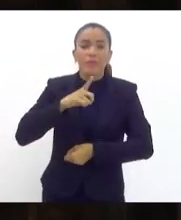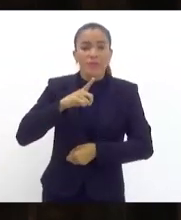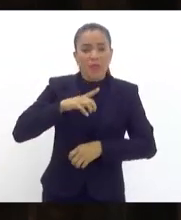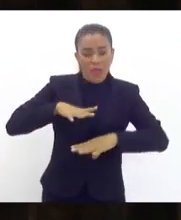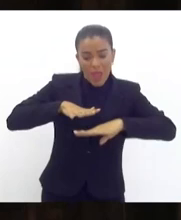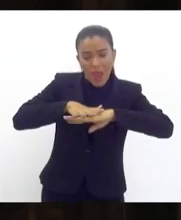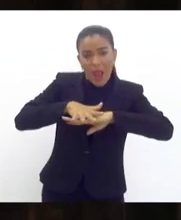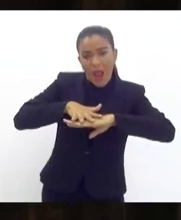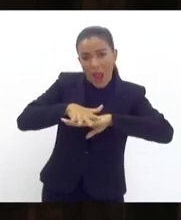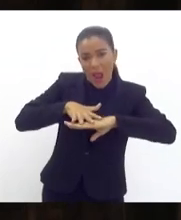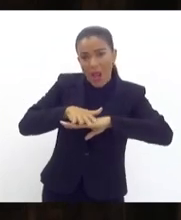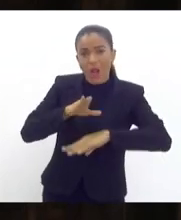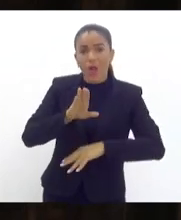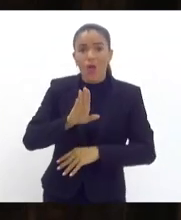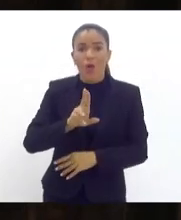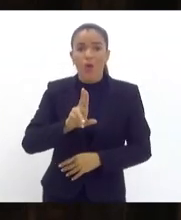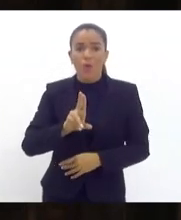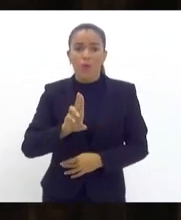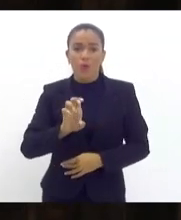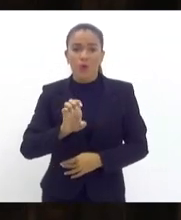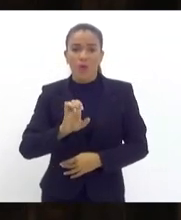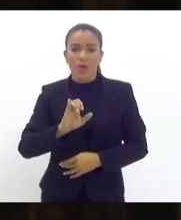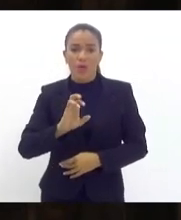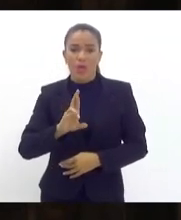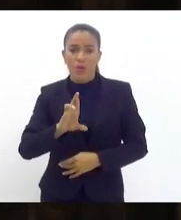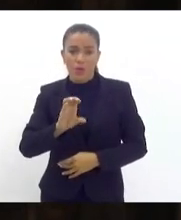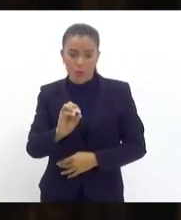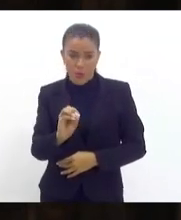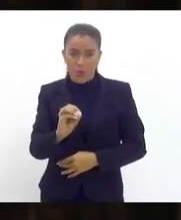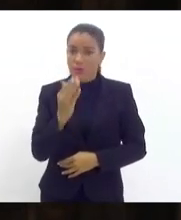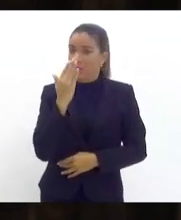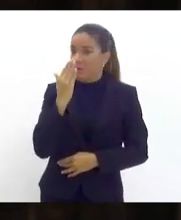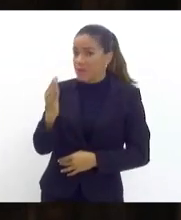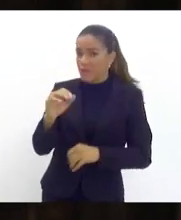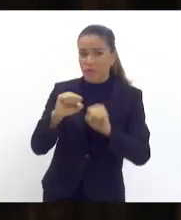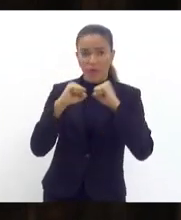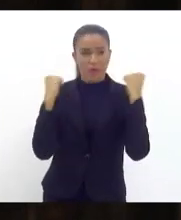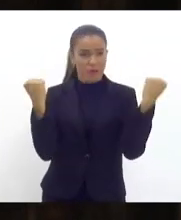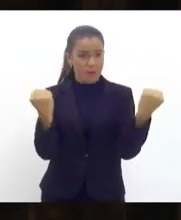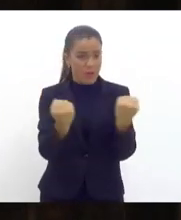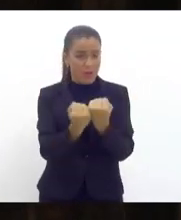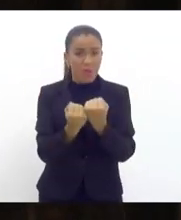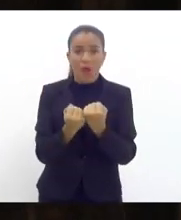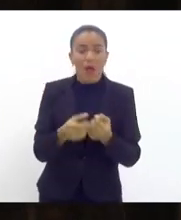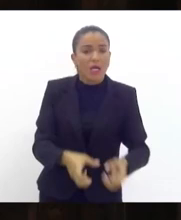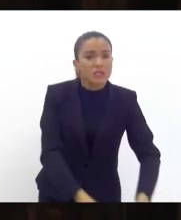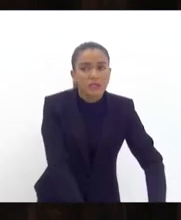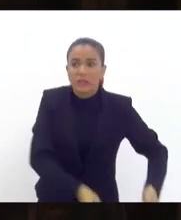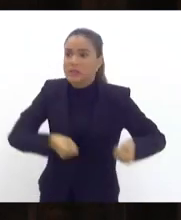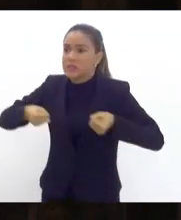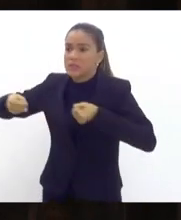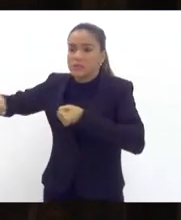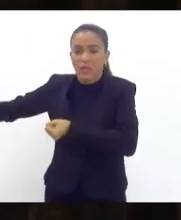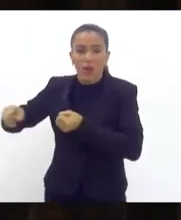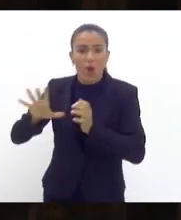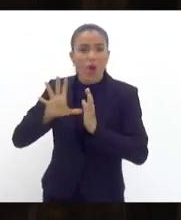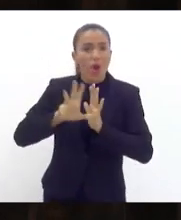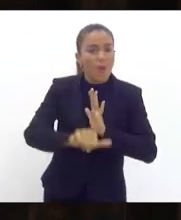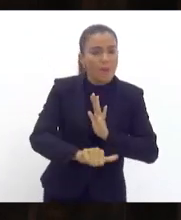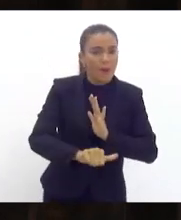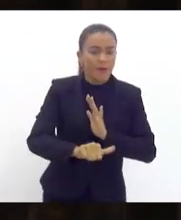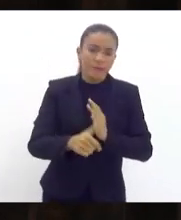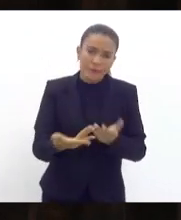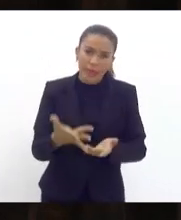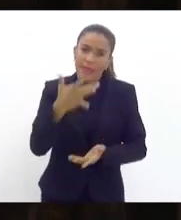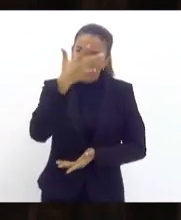levaram um bueiro ali na Conselheiro Olegário em frente ao Maracanã para ser vendido Então se pessoas que estão em